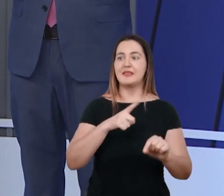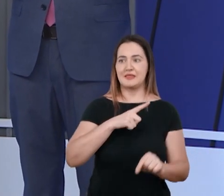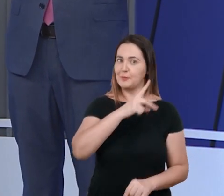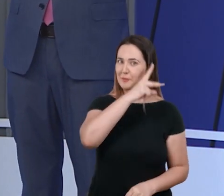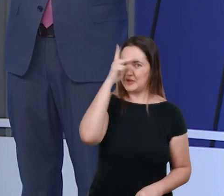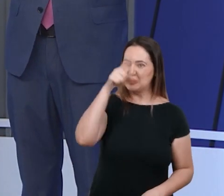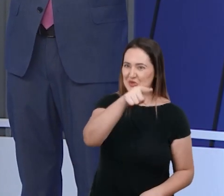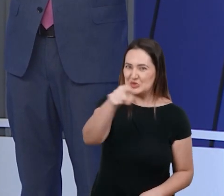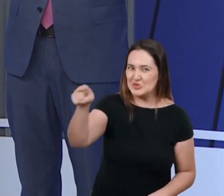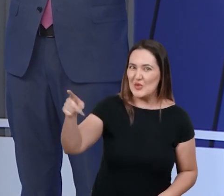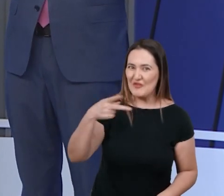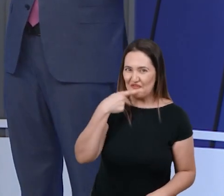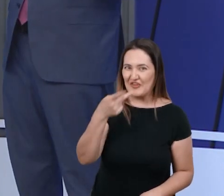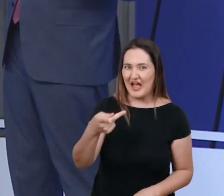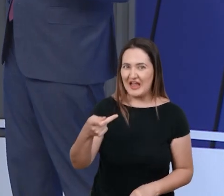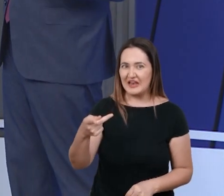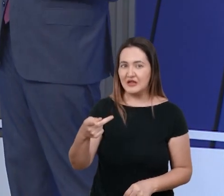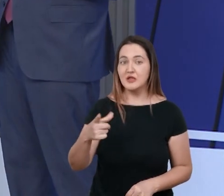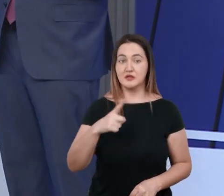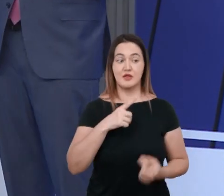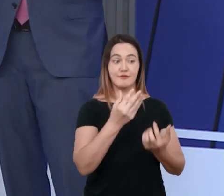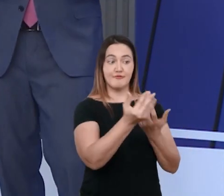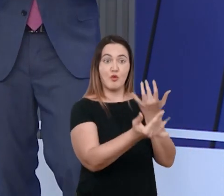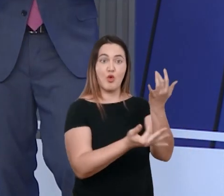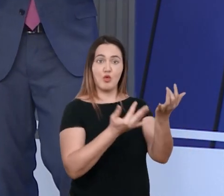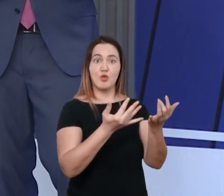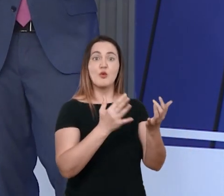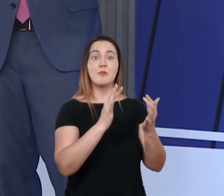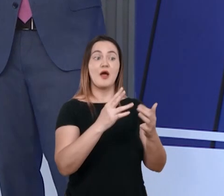seja, existe um